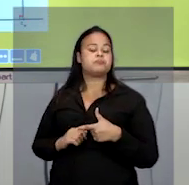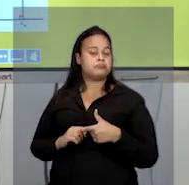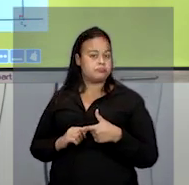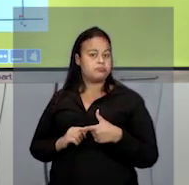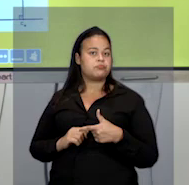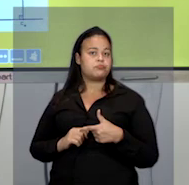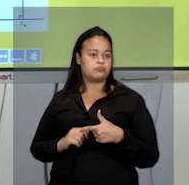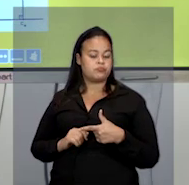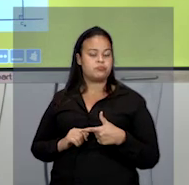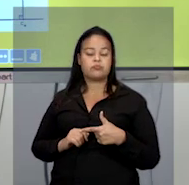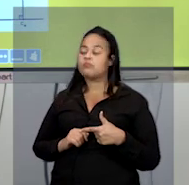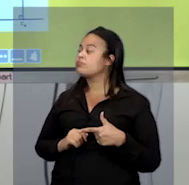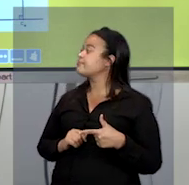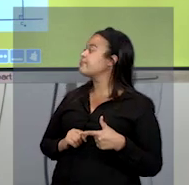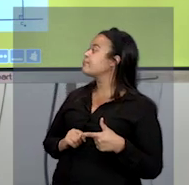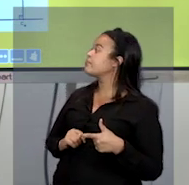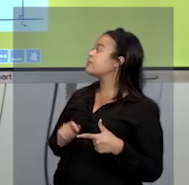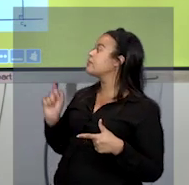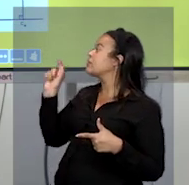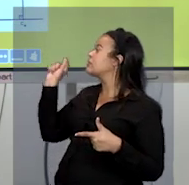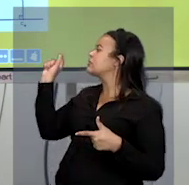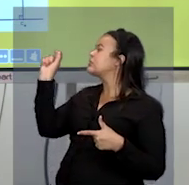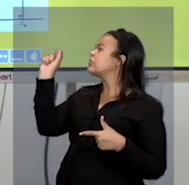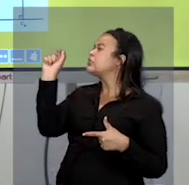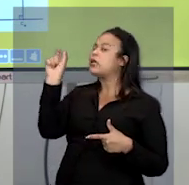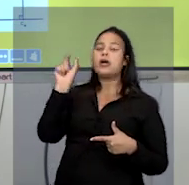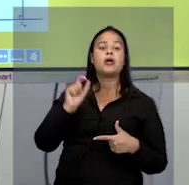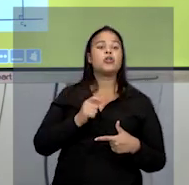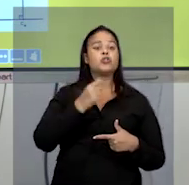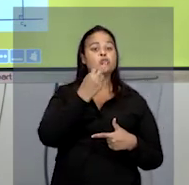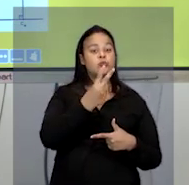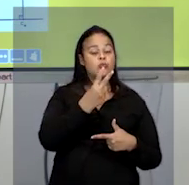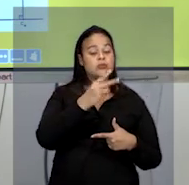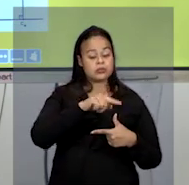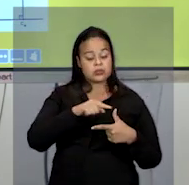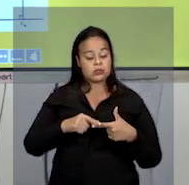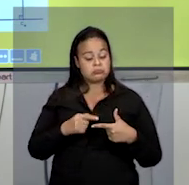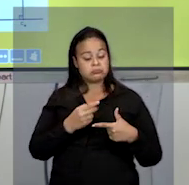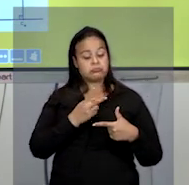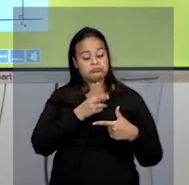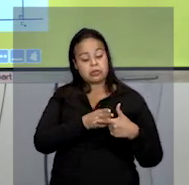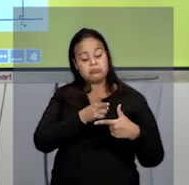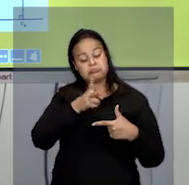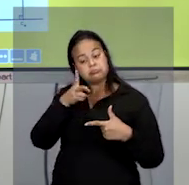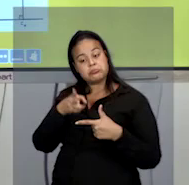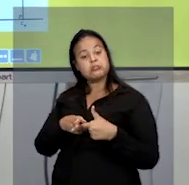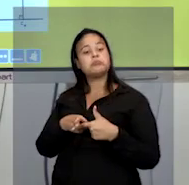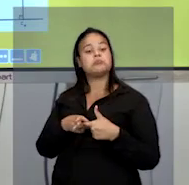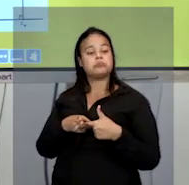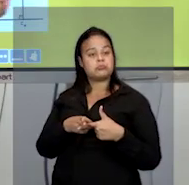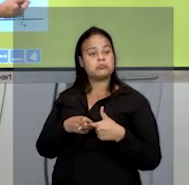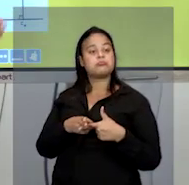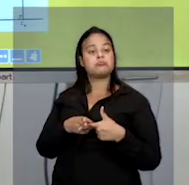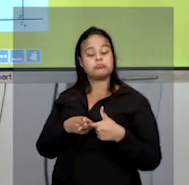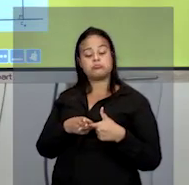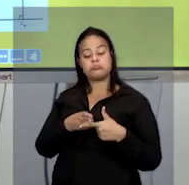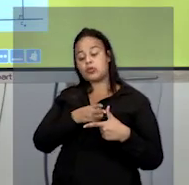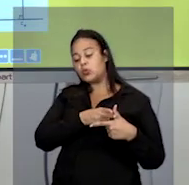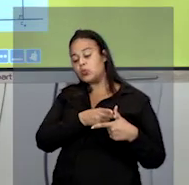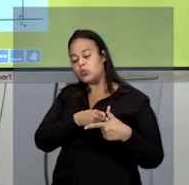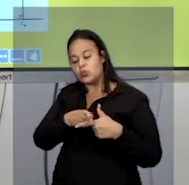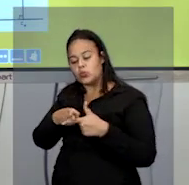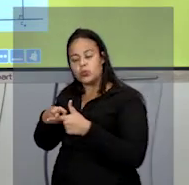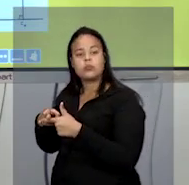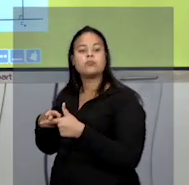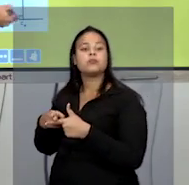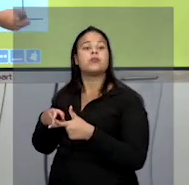estão também dando a ele 2 ângulos iguais. Este aqui é comum a todos e